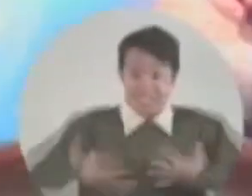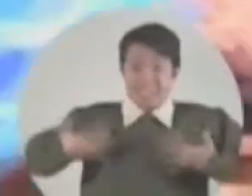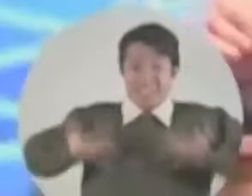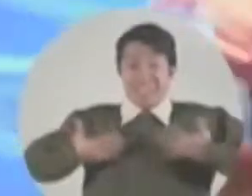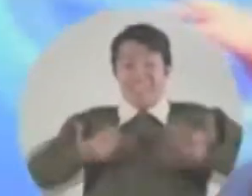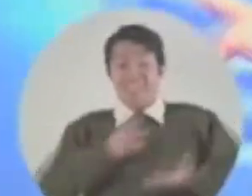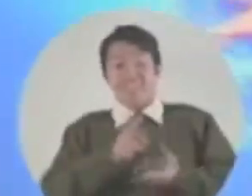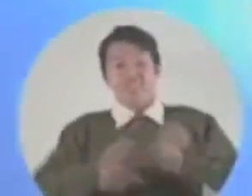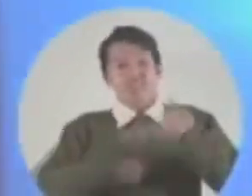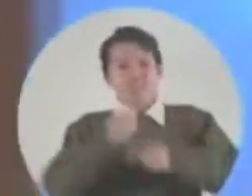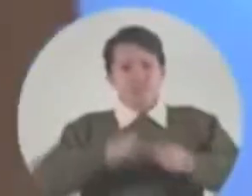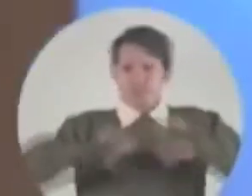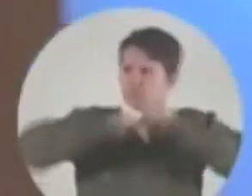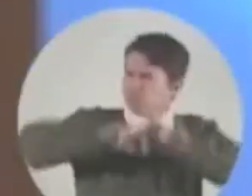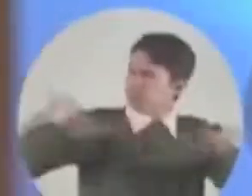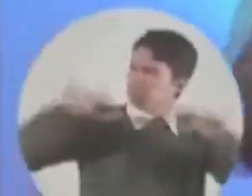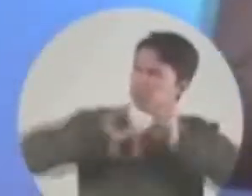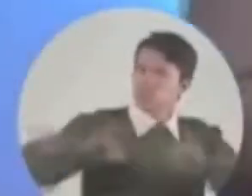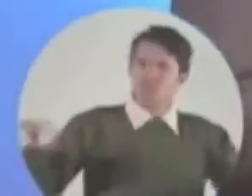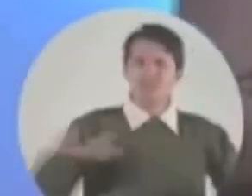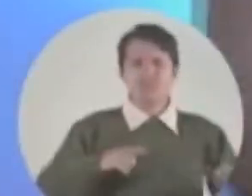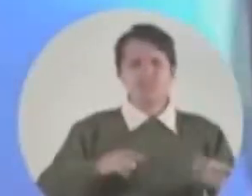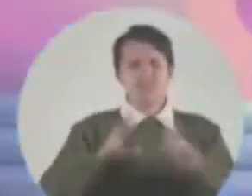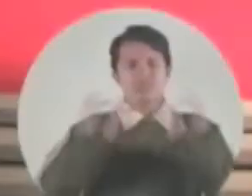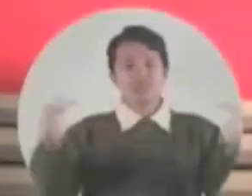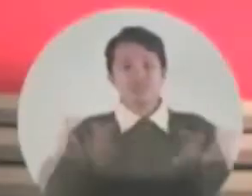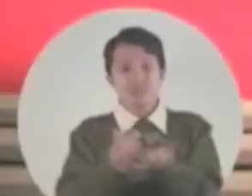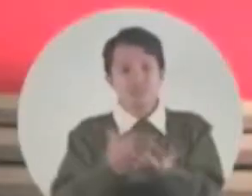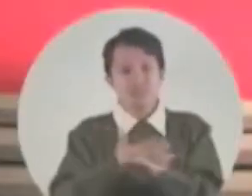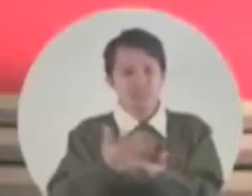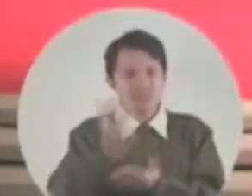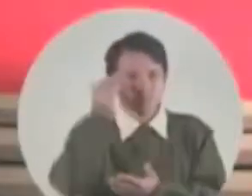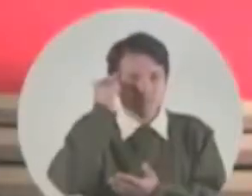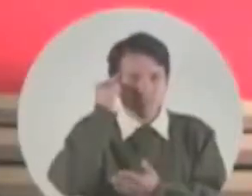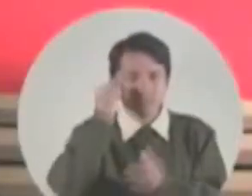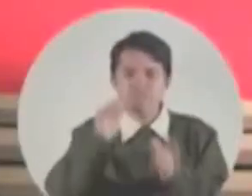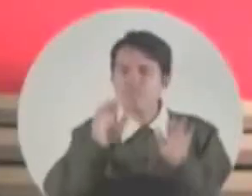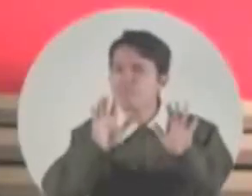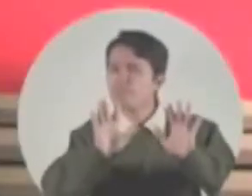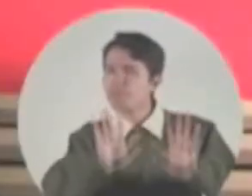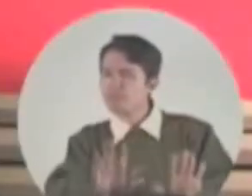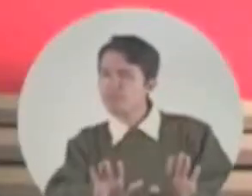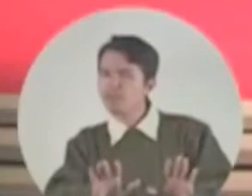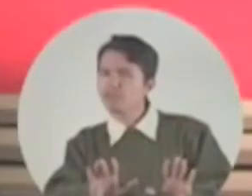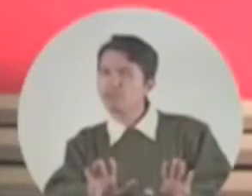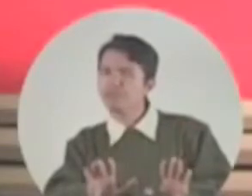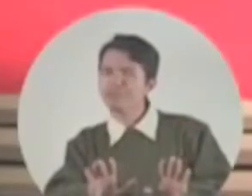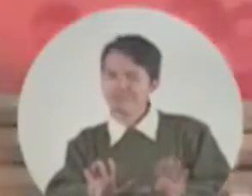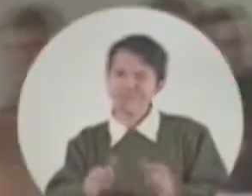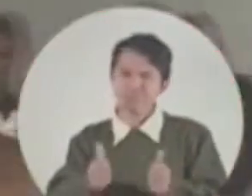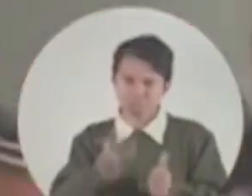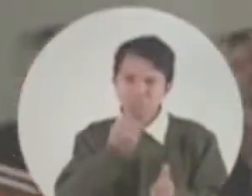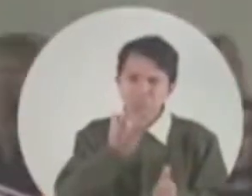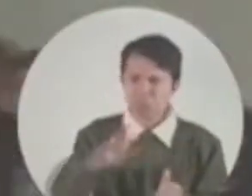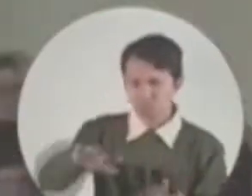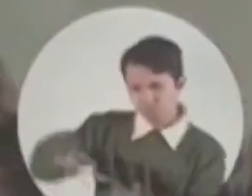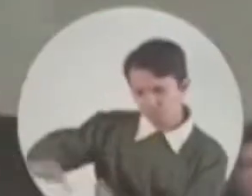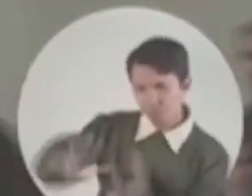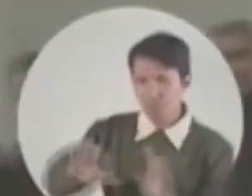essa notícia então começou a ser trabalhada por essa família. Mas do outro lado dessa